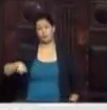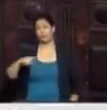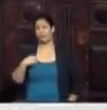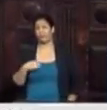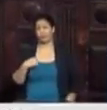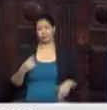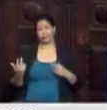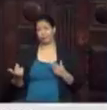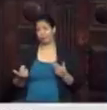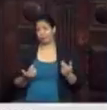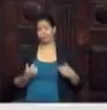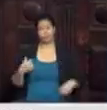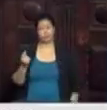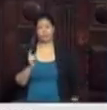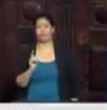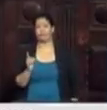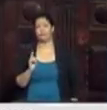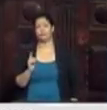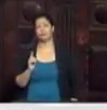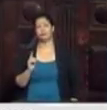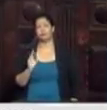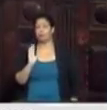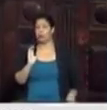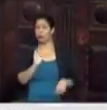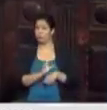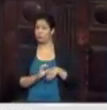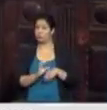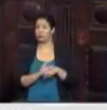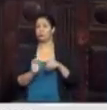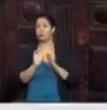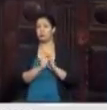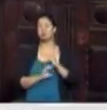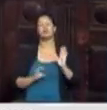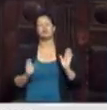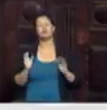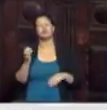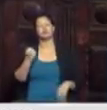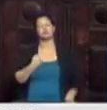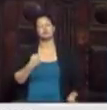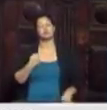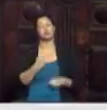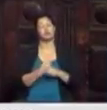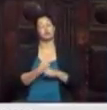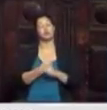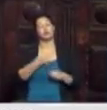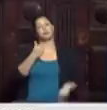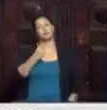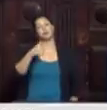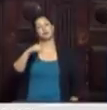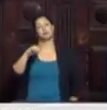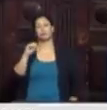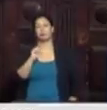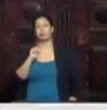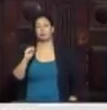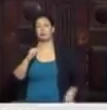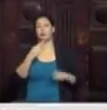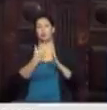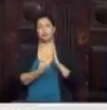estamos. Mas a Constituição de 88 praticamente não entrou em vigor, não foi